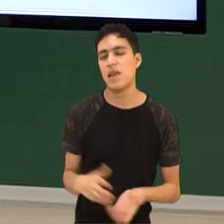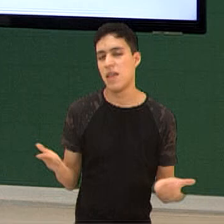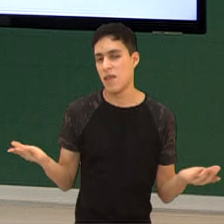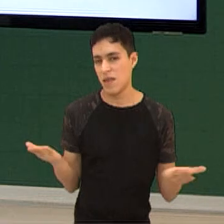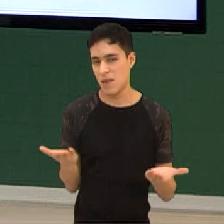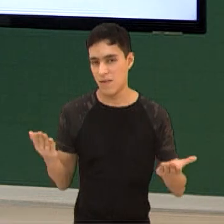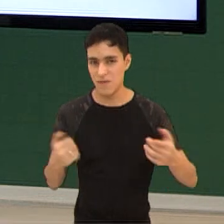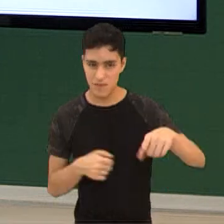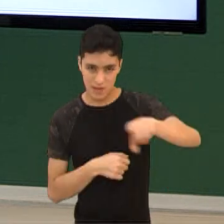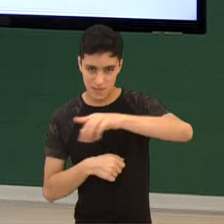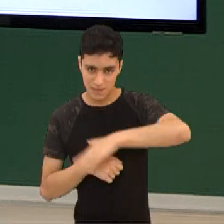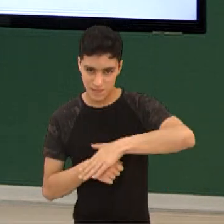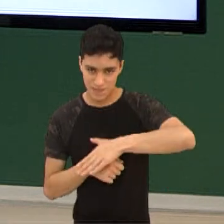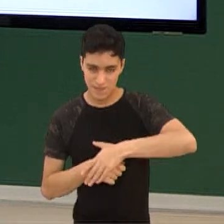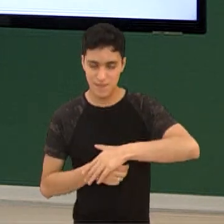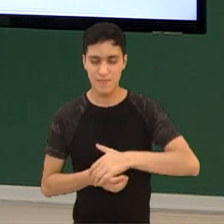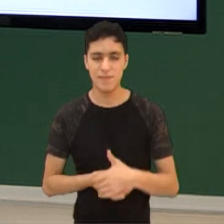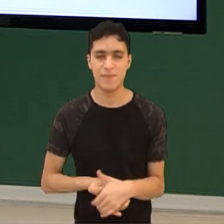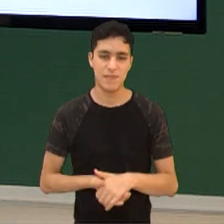Agora é com vocês. Vamos lá.